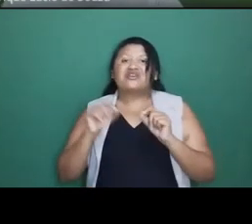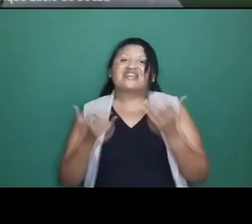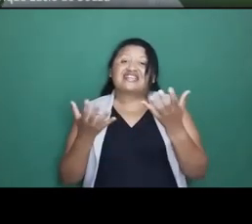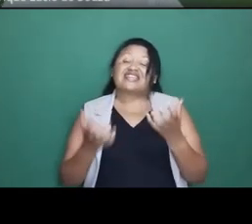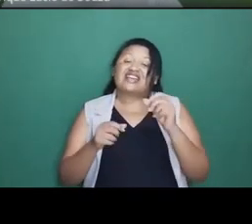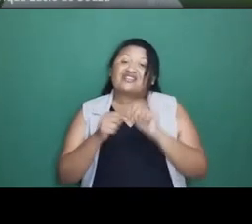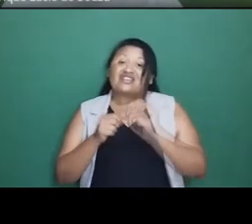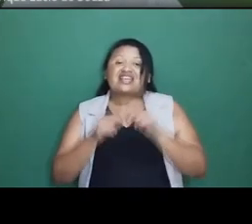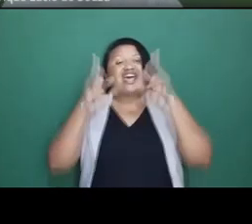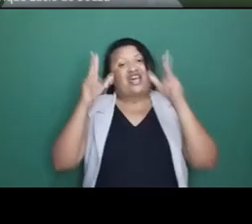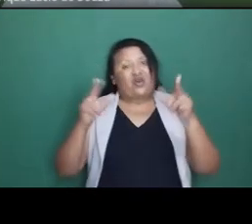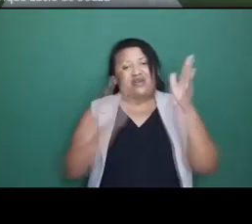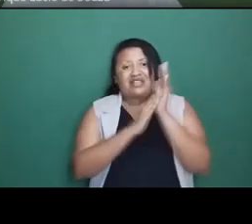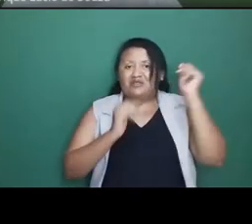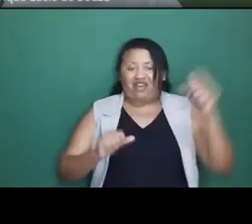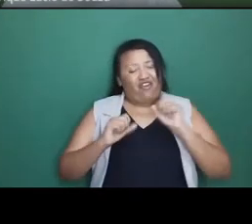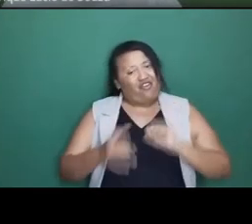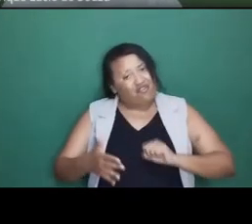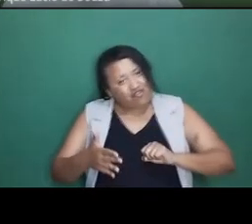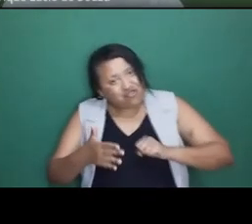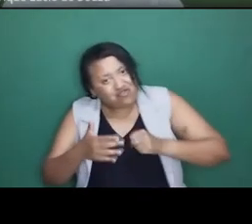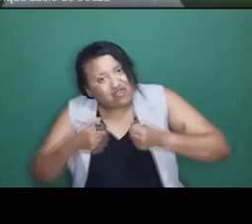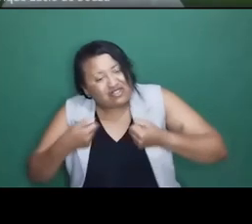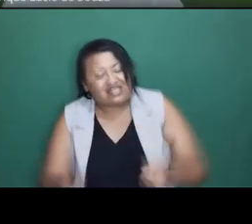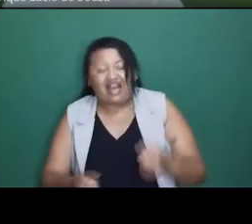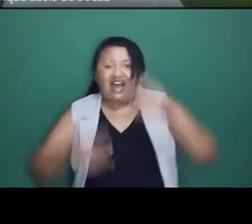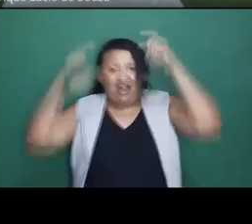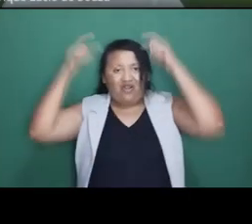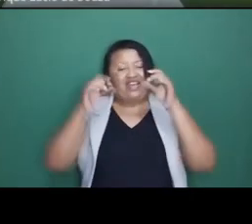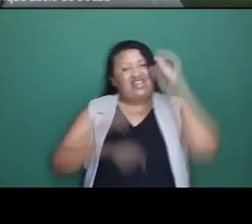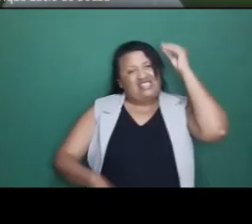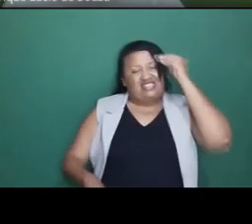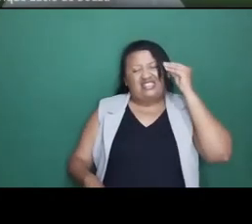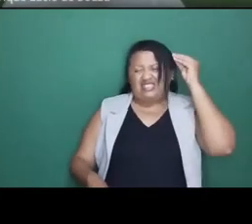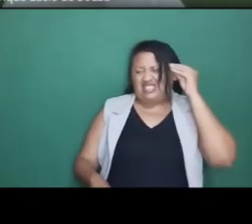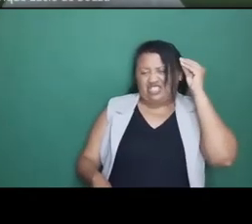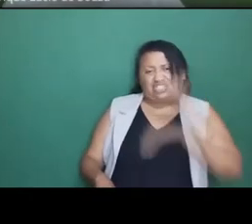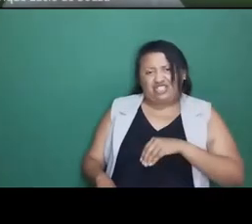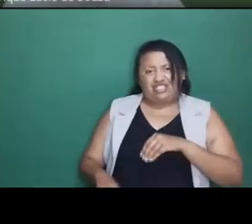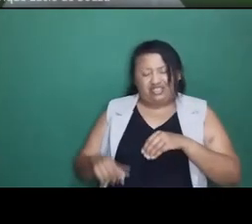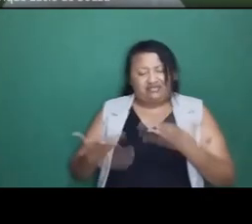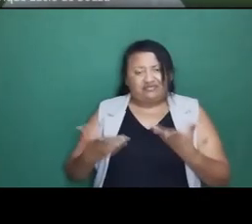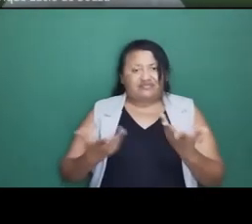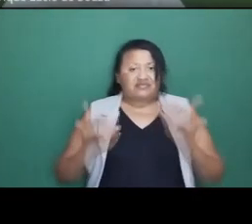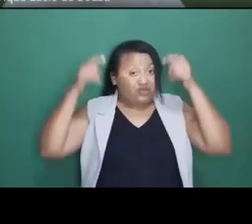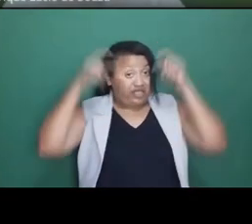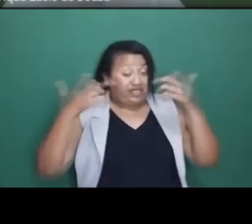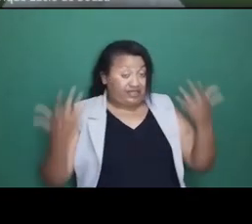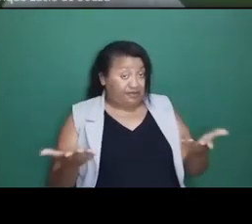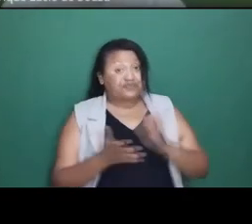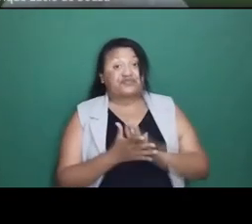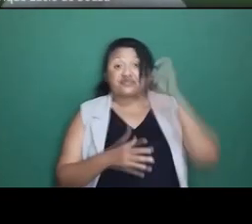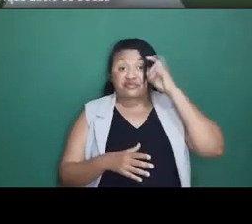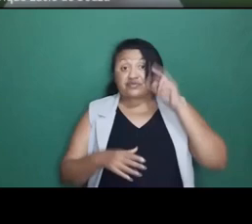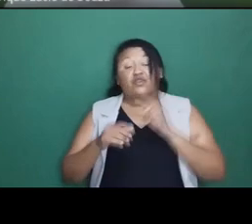na Espanha ou seja forçar O Rei abdicar do Trono Historiador português Rui Ramos afirma que então Portugal